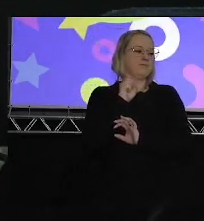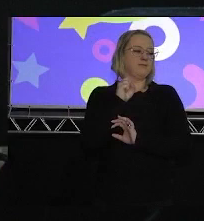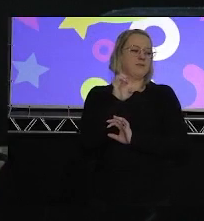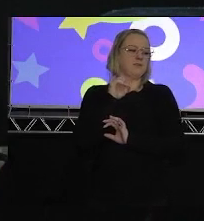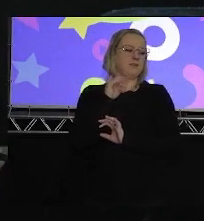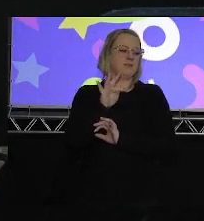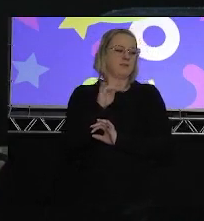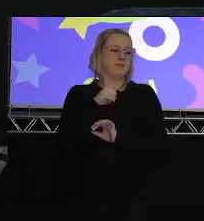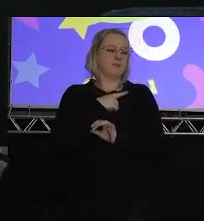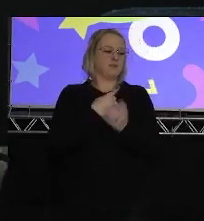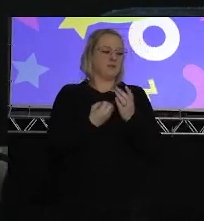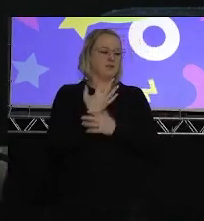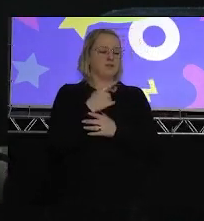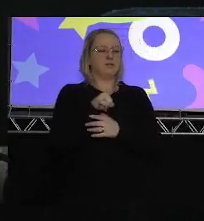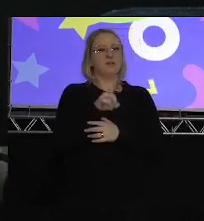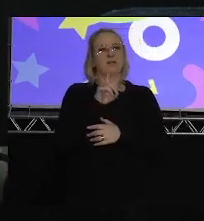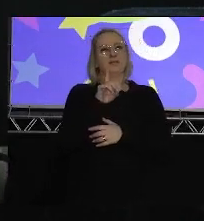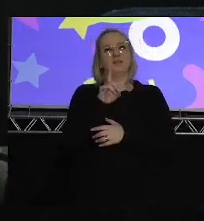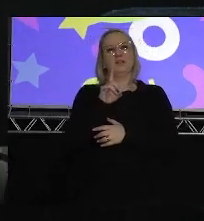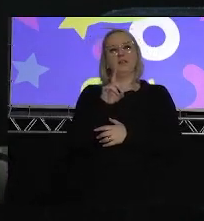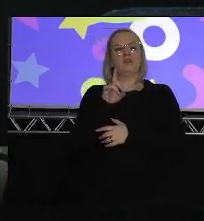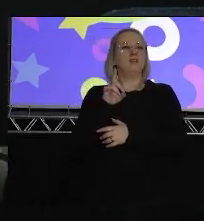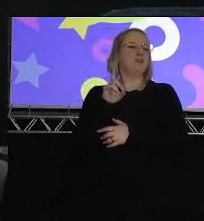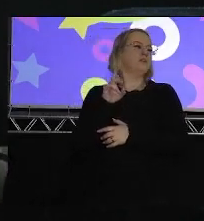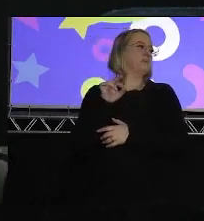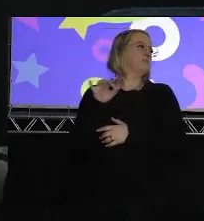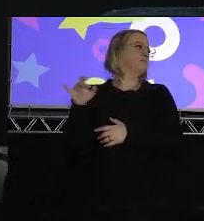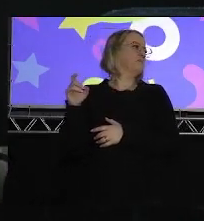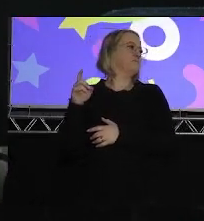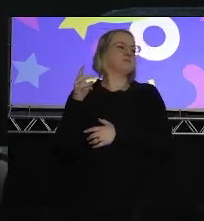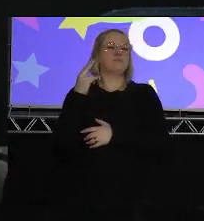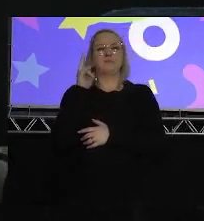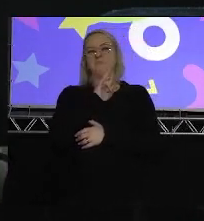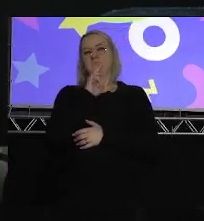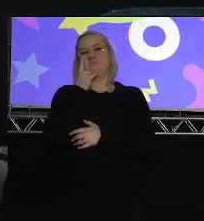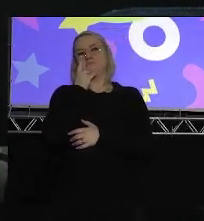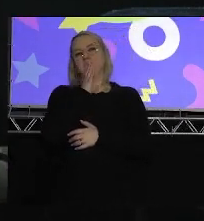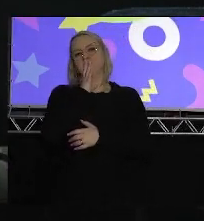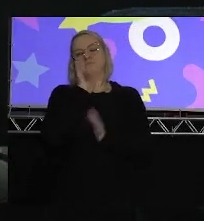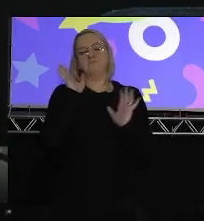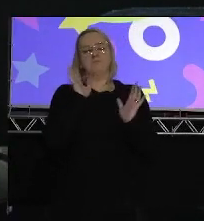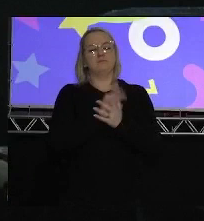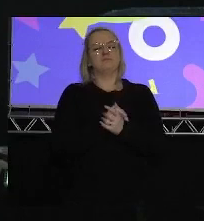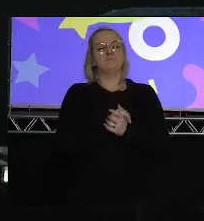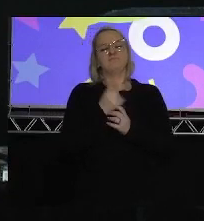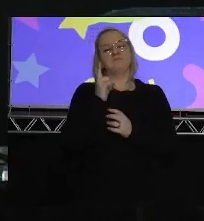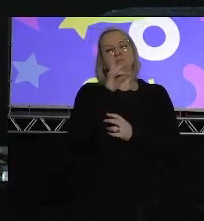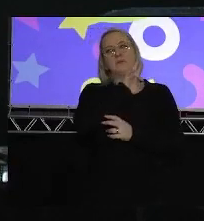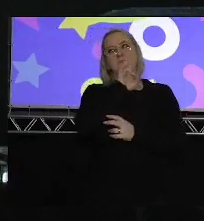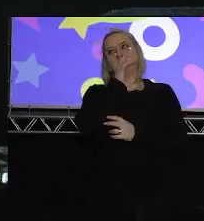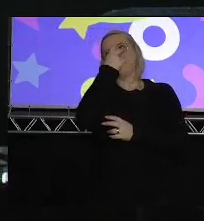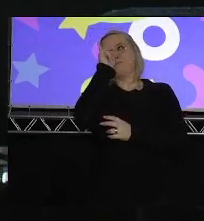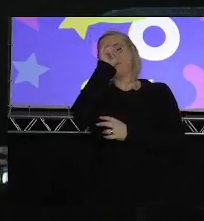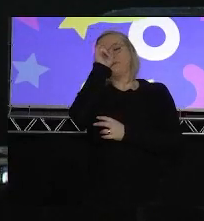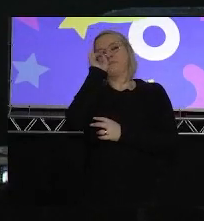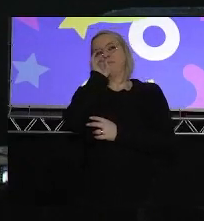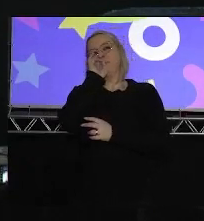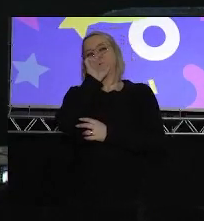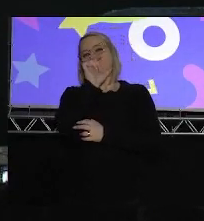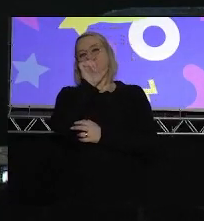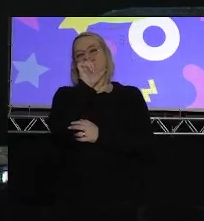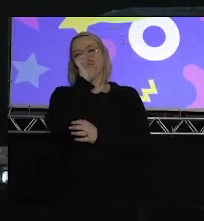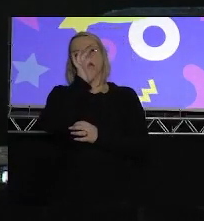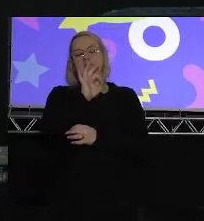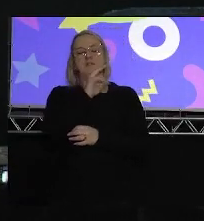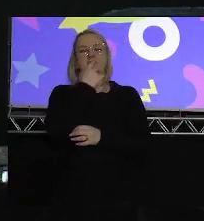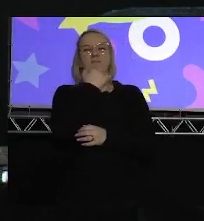isso foi o Donald Reinerstein. Reinerstein, é isso mesmo. Agora consegui falar, tá? Mas é um